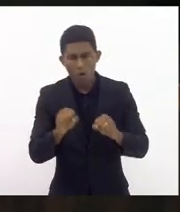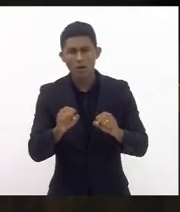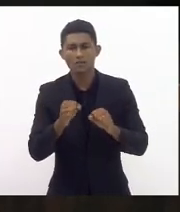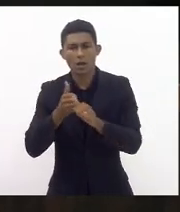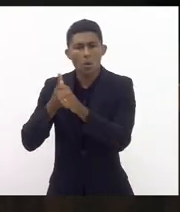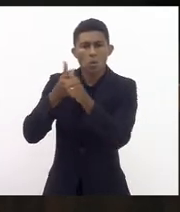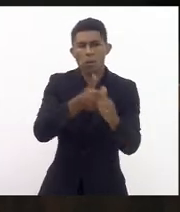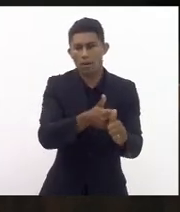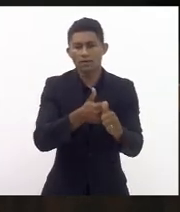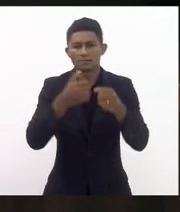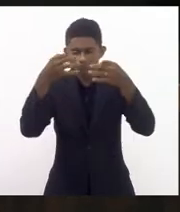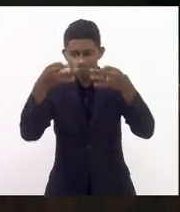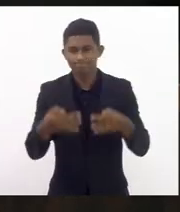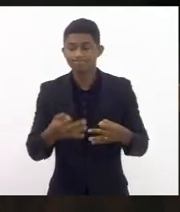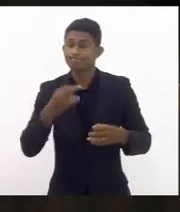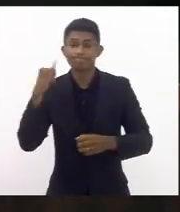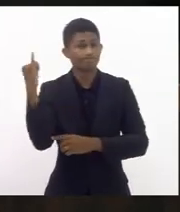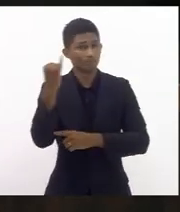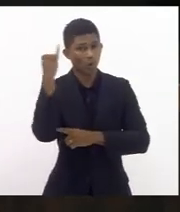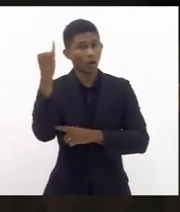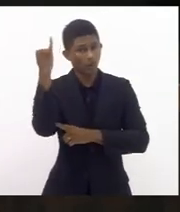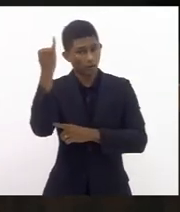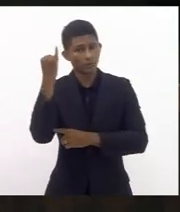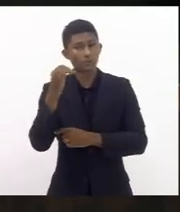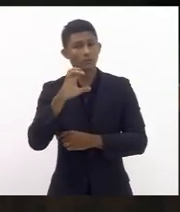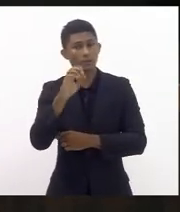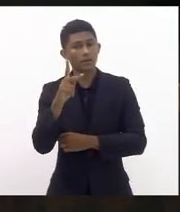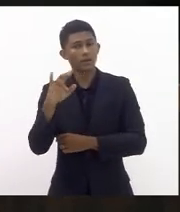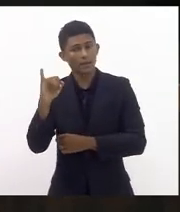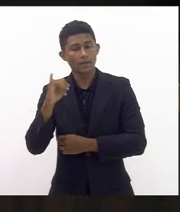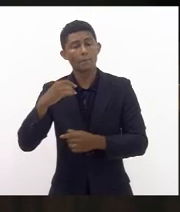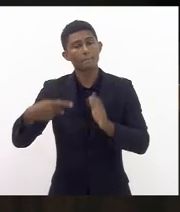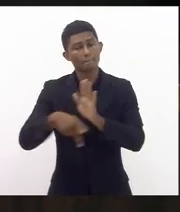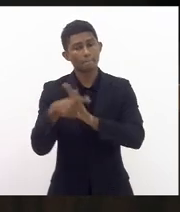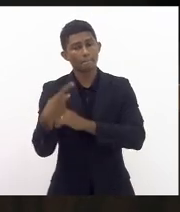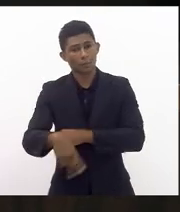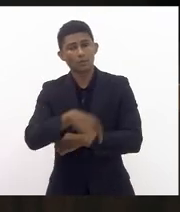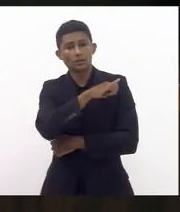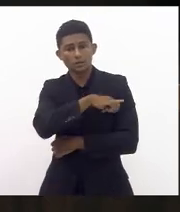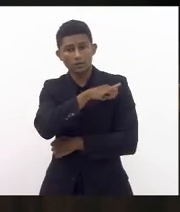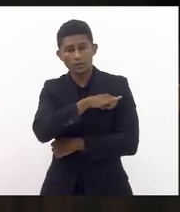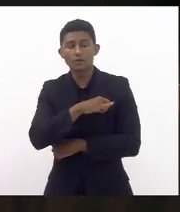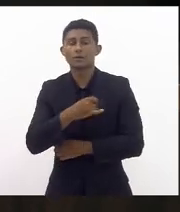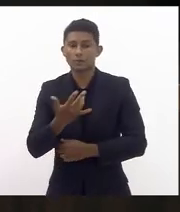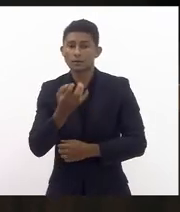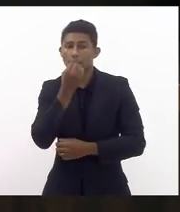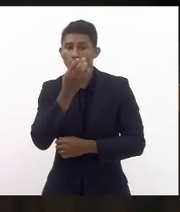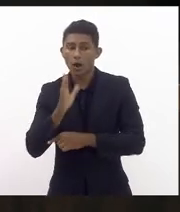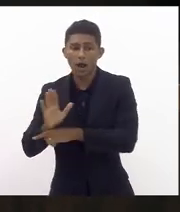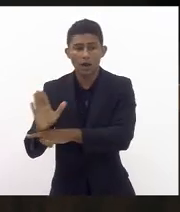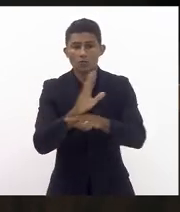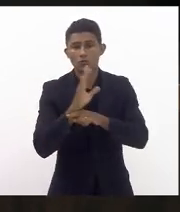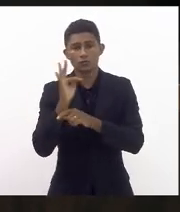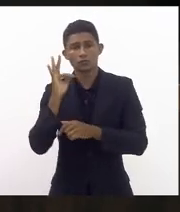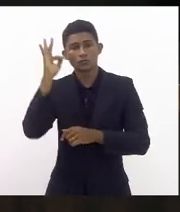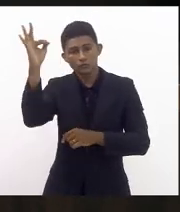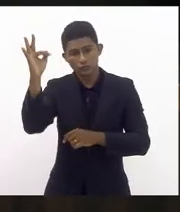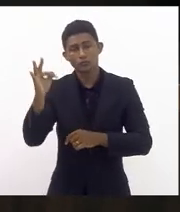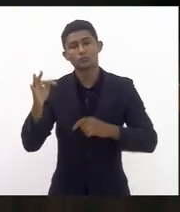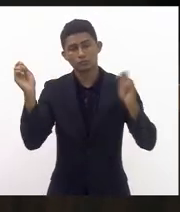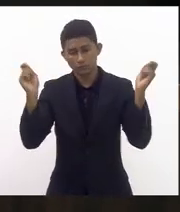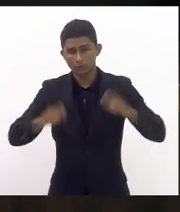CPI. Fundamental essa CPI para o Estado do Rio de Janeiro atual e para o futuro, porque aqui a gente pode